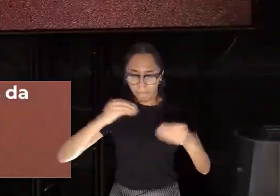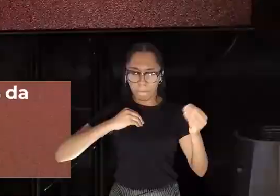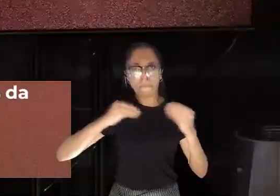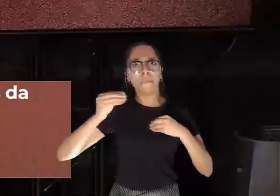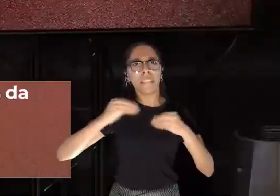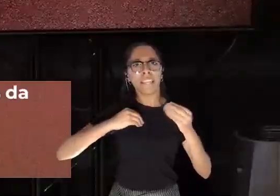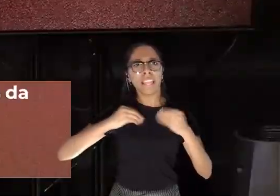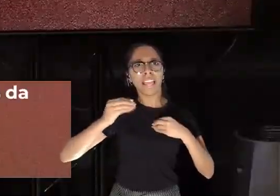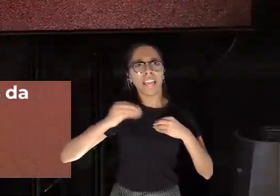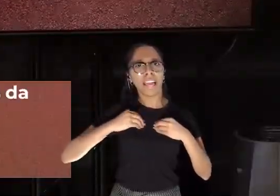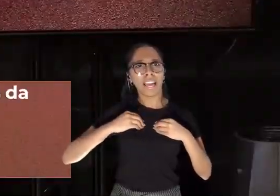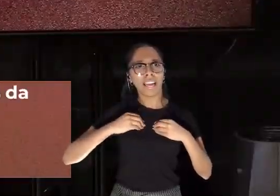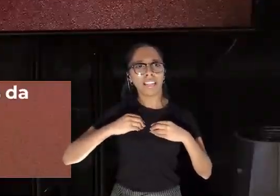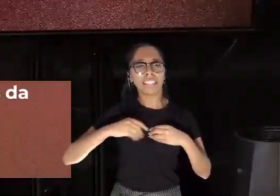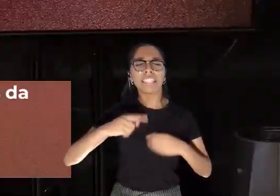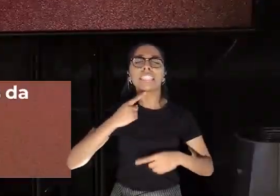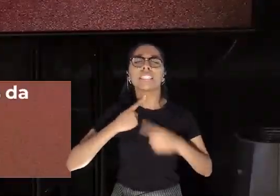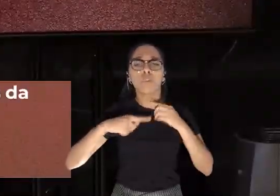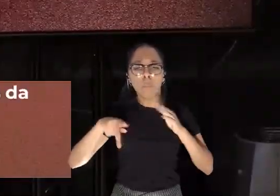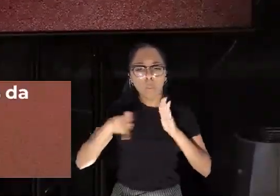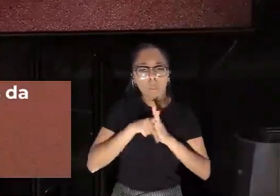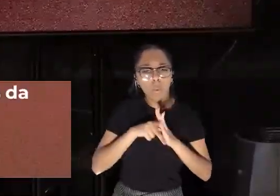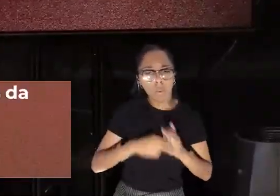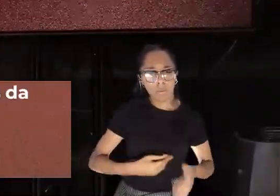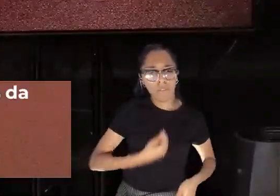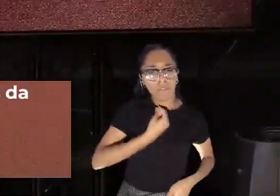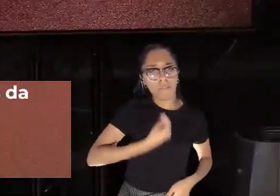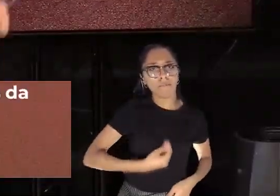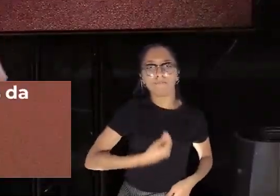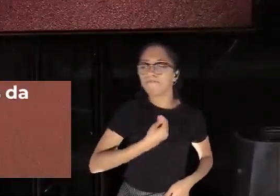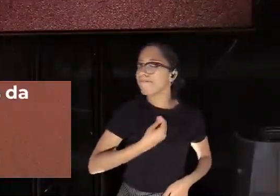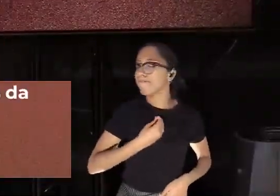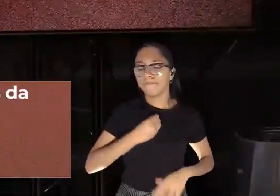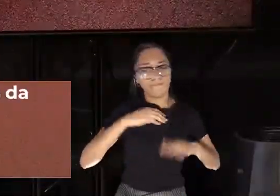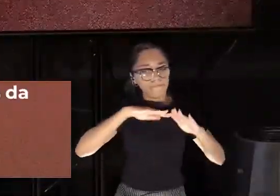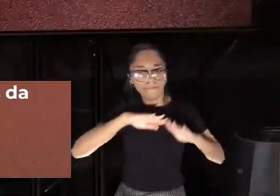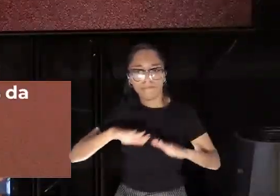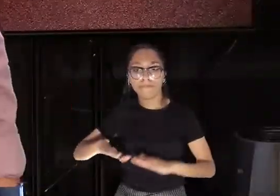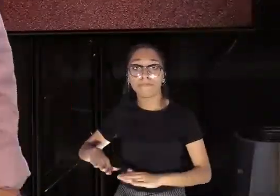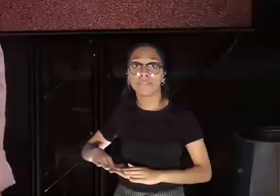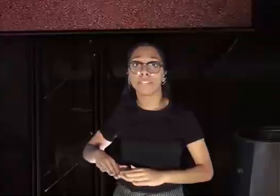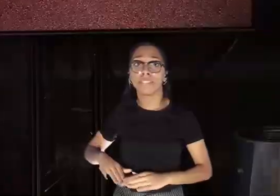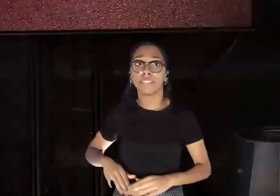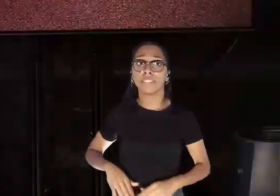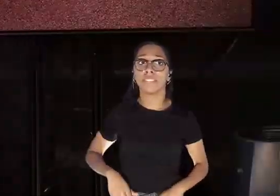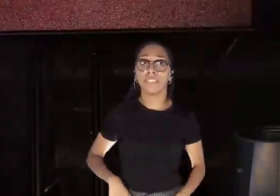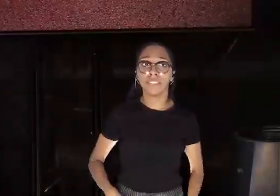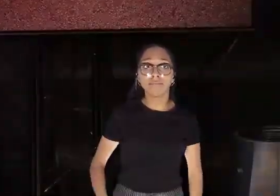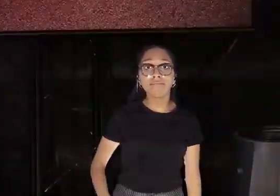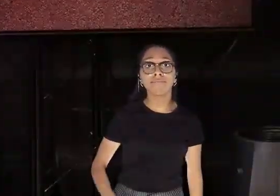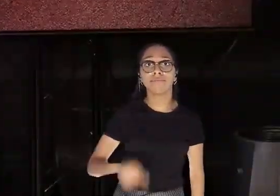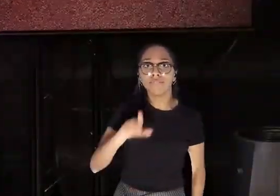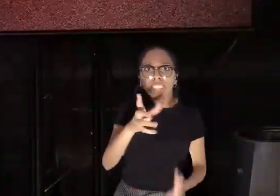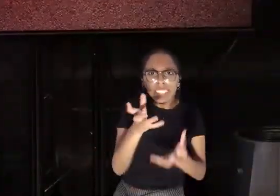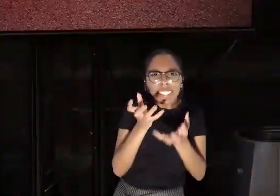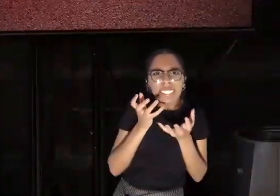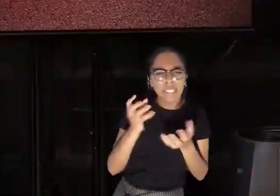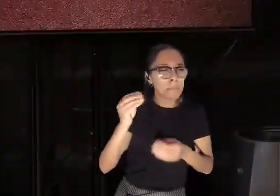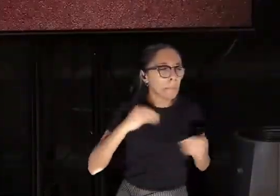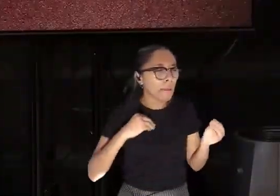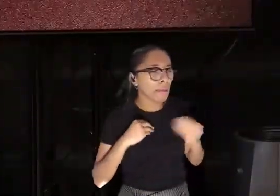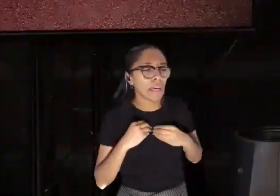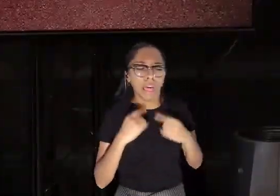satisfazer o desejo da carne. Porque o Espírito é como um boxeador. Quando você quiser pecar, ele vai para cima de